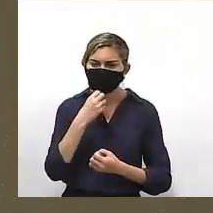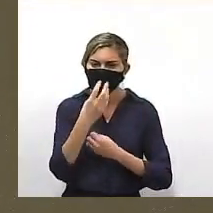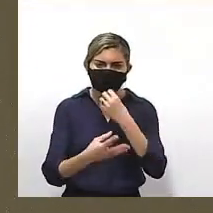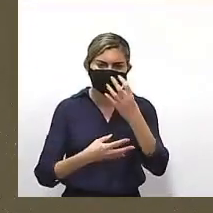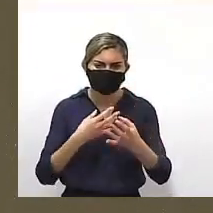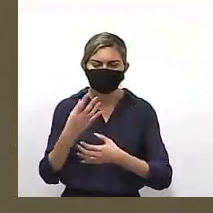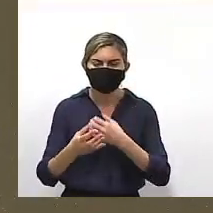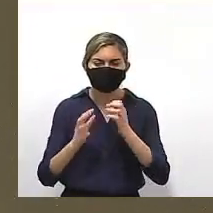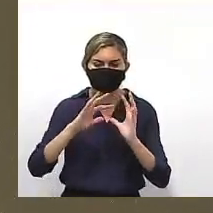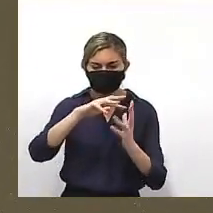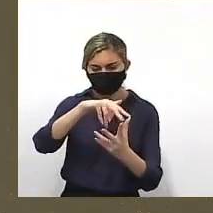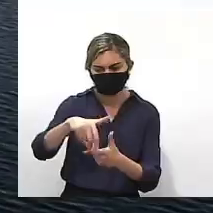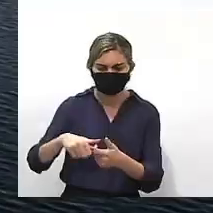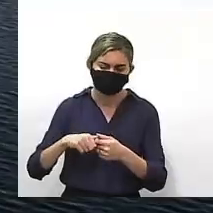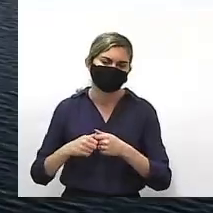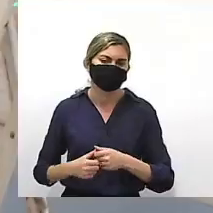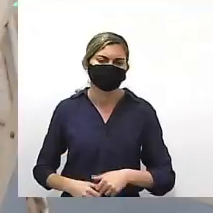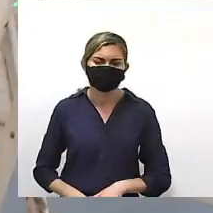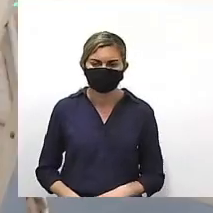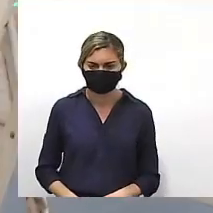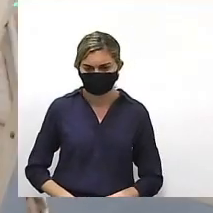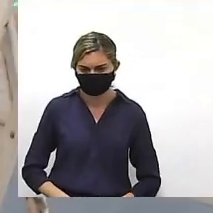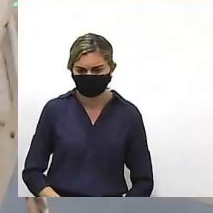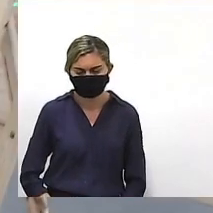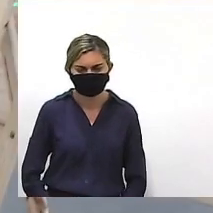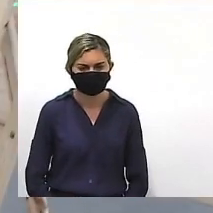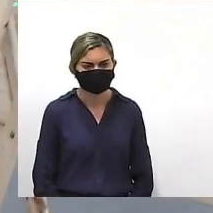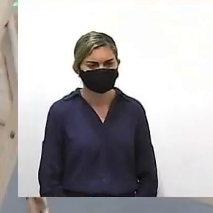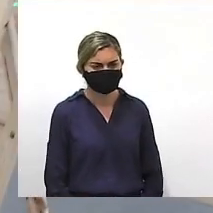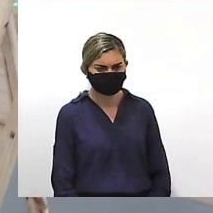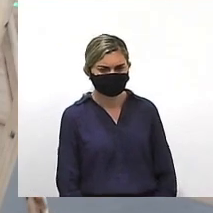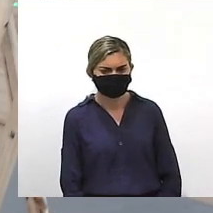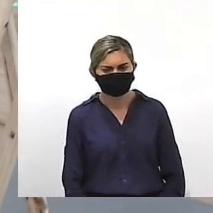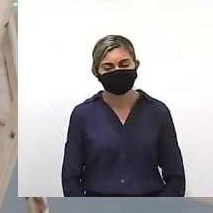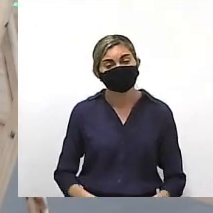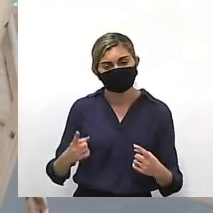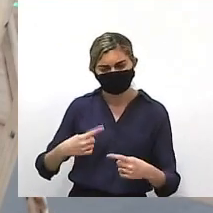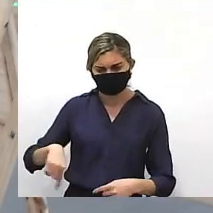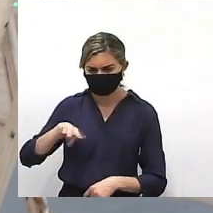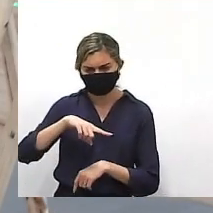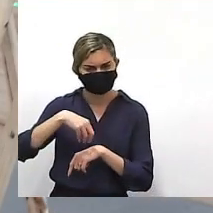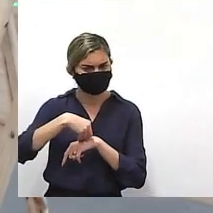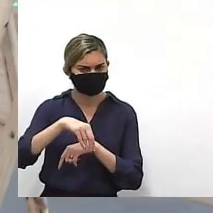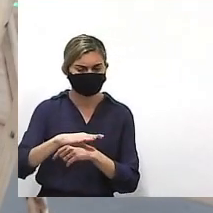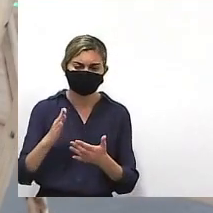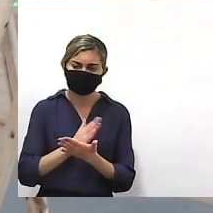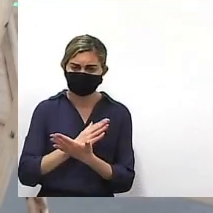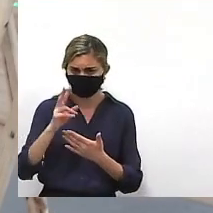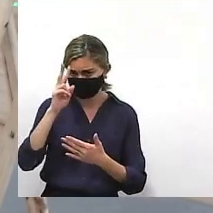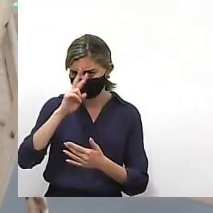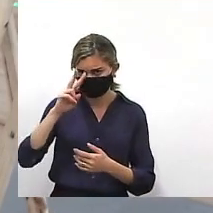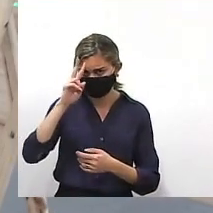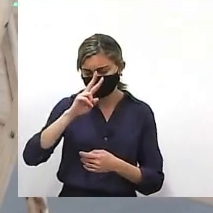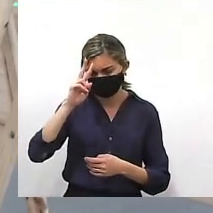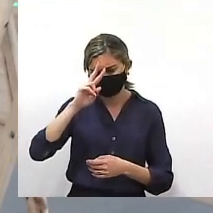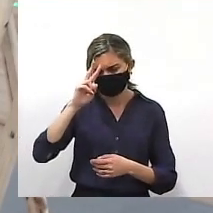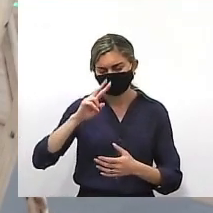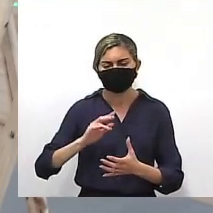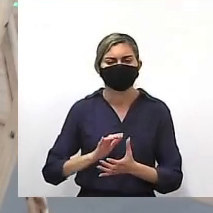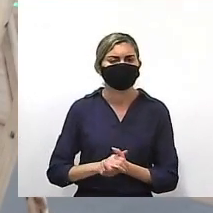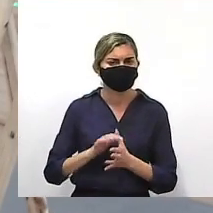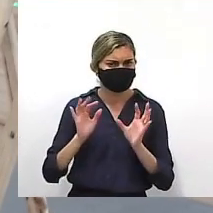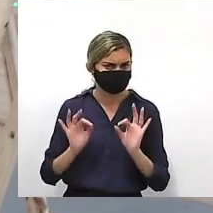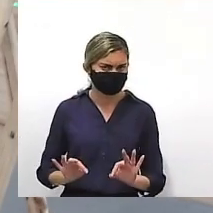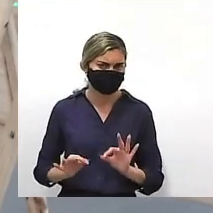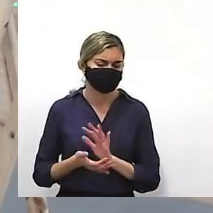revelá-las ao mundo. Nós trouxemos aqui algumas histórias,